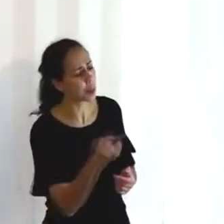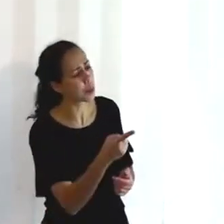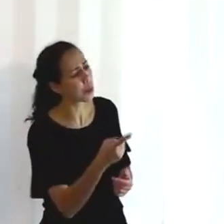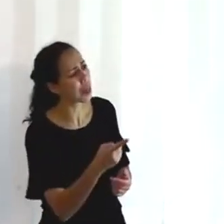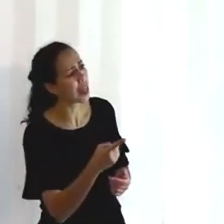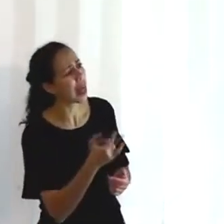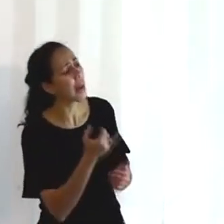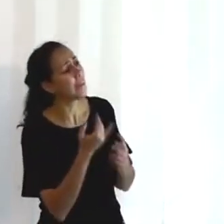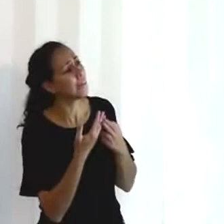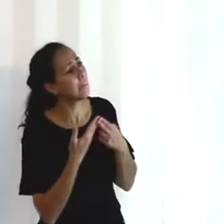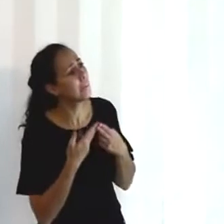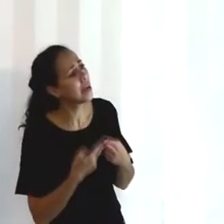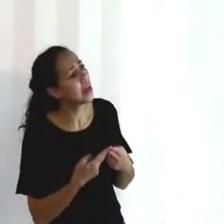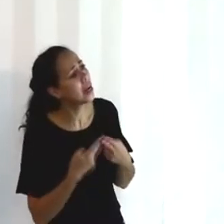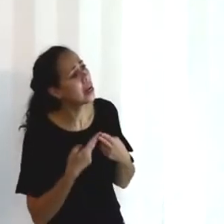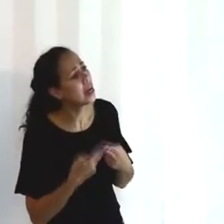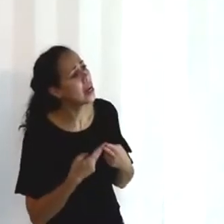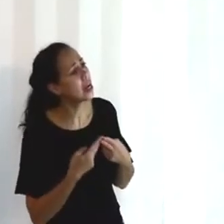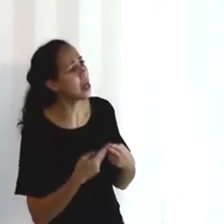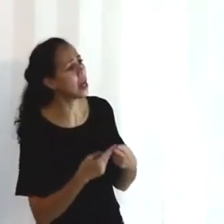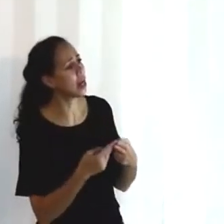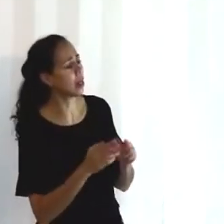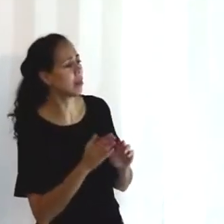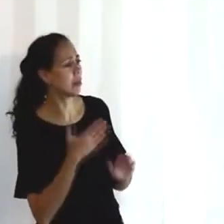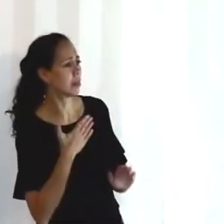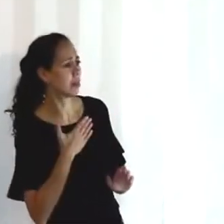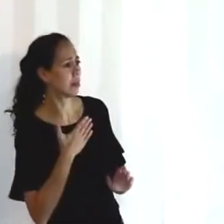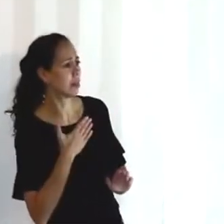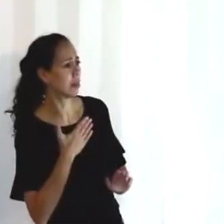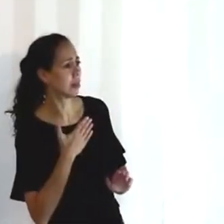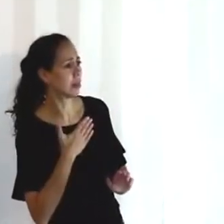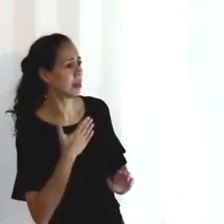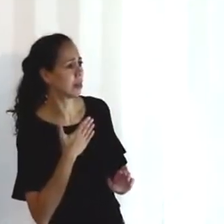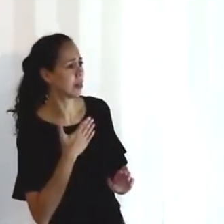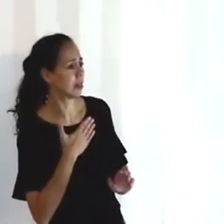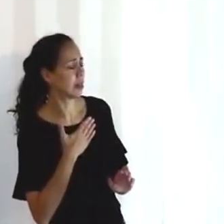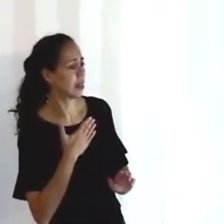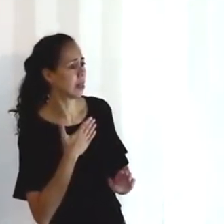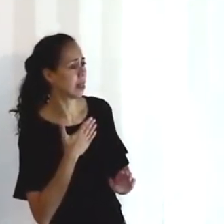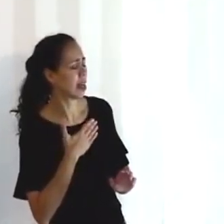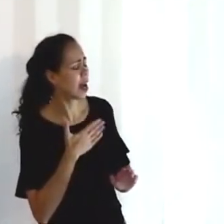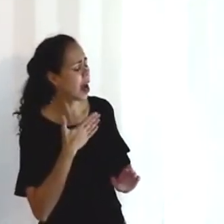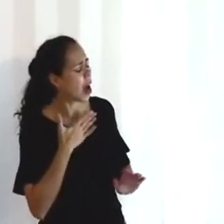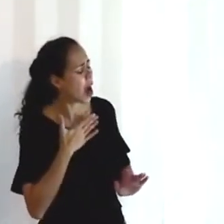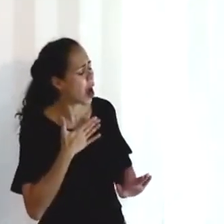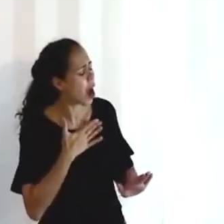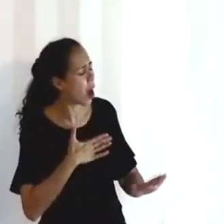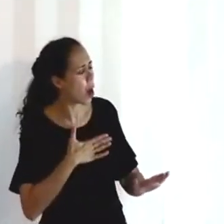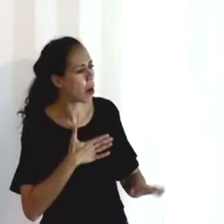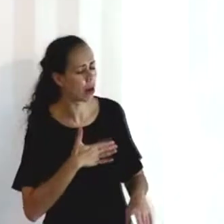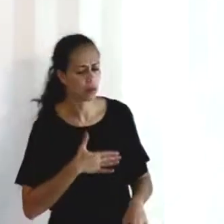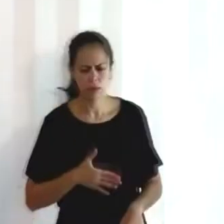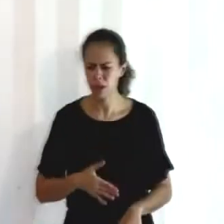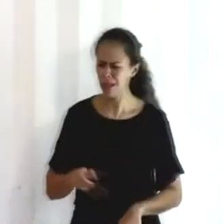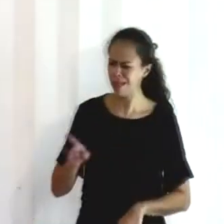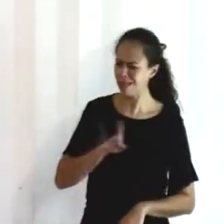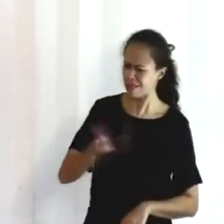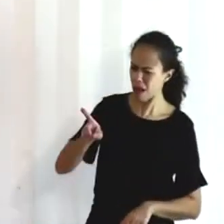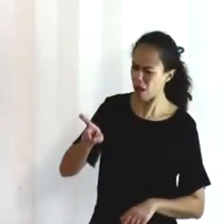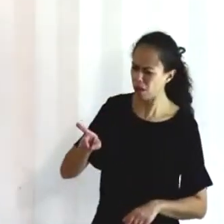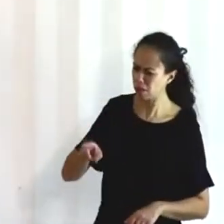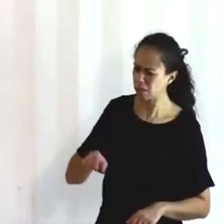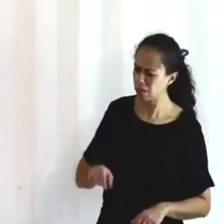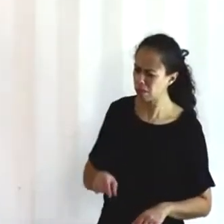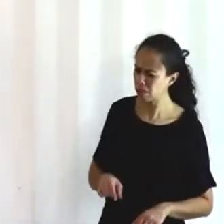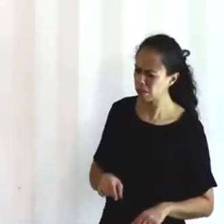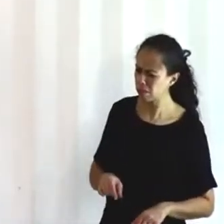pagar, sê paciente comigo, ao passo que ele disse, não sou paciente.